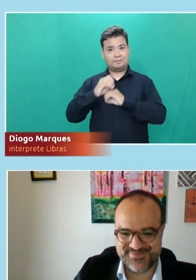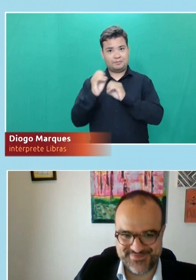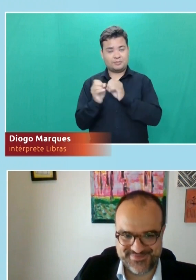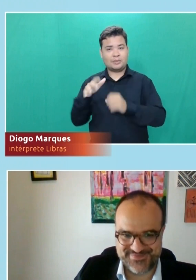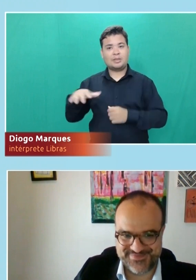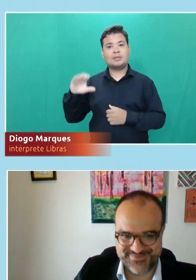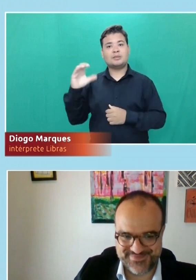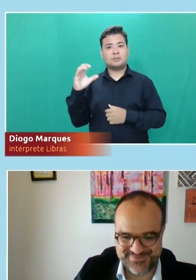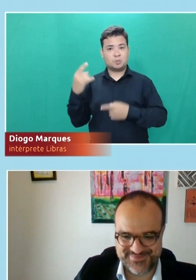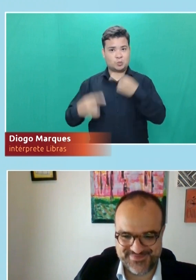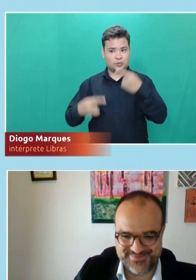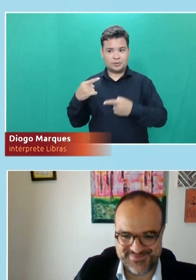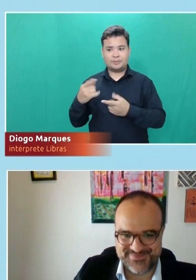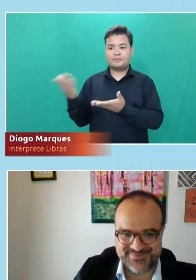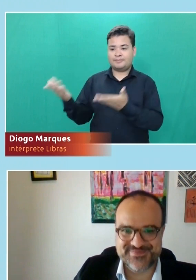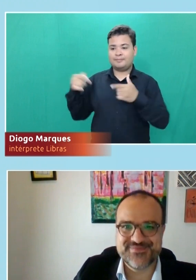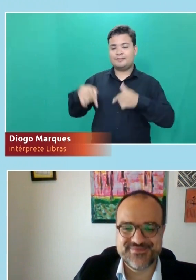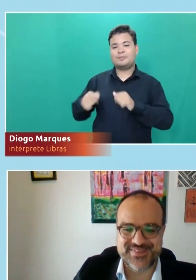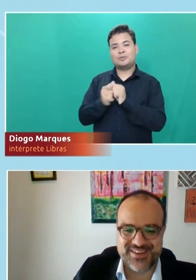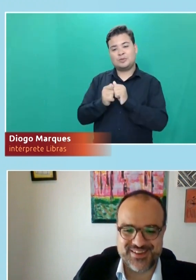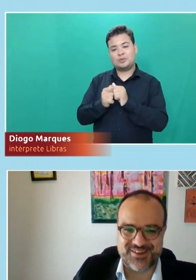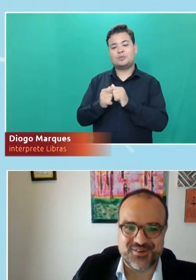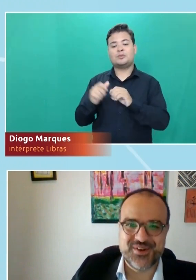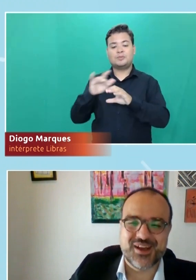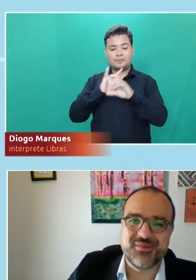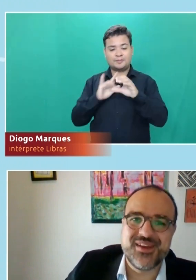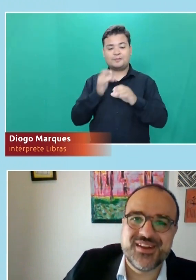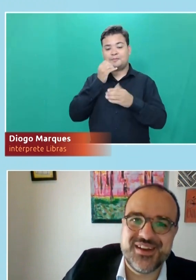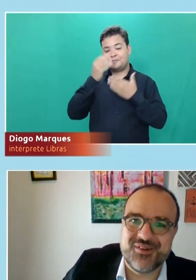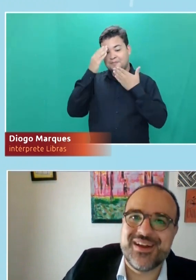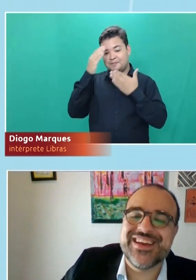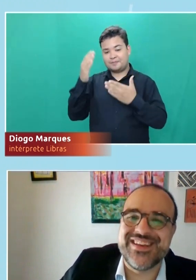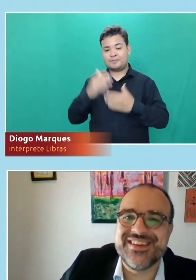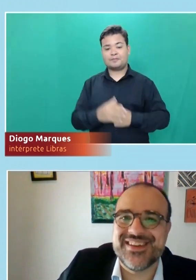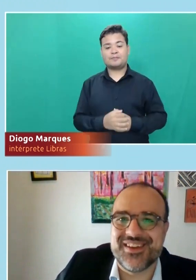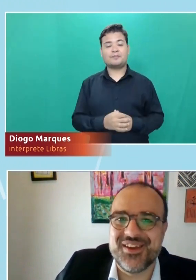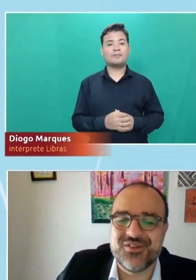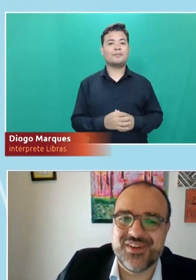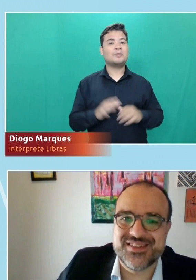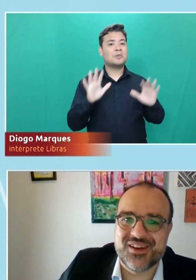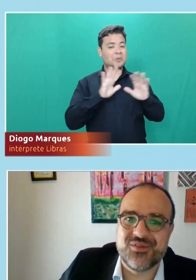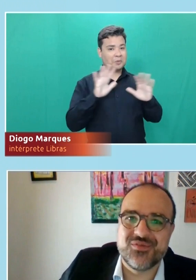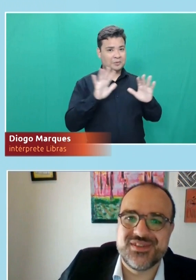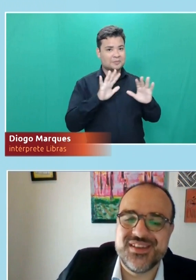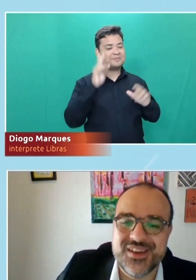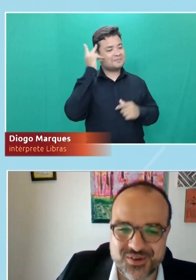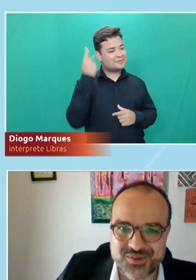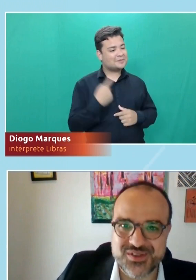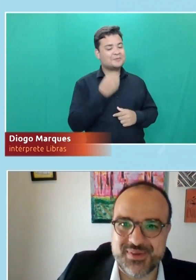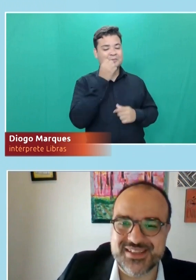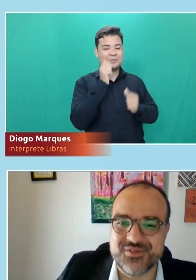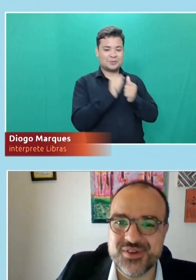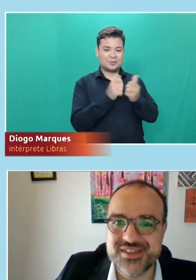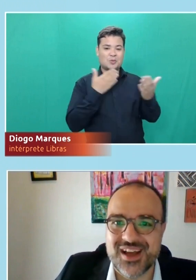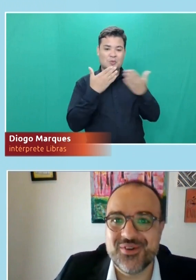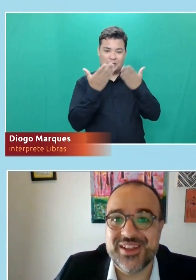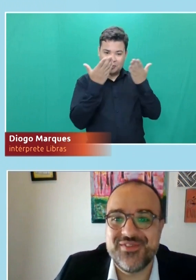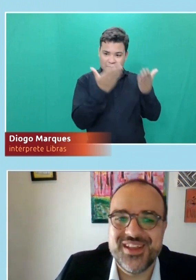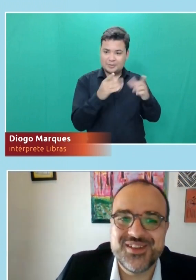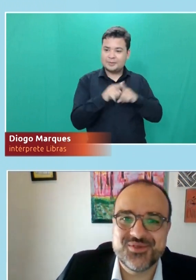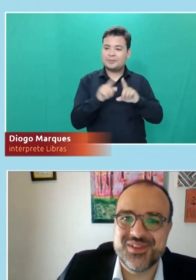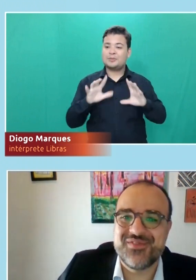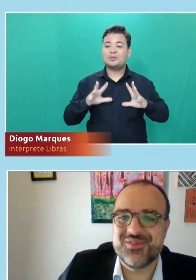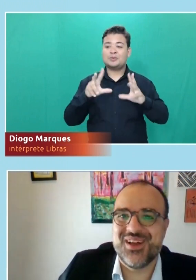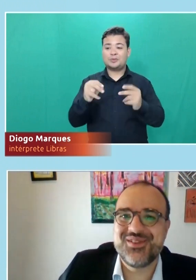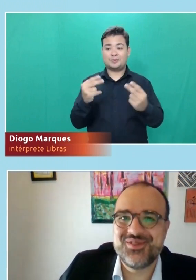é muito bom tê-lo novamente aqui no Conexões. Oi, Camila, é uma alegria estar aqui, conversar com você, com todos os espectadores.